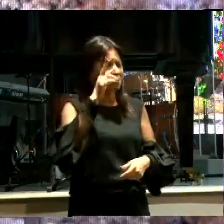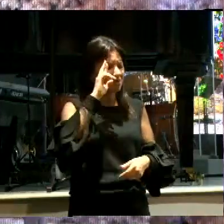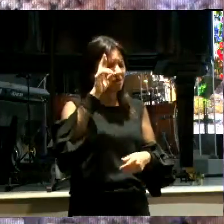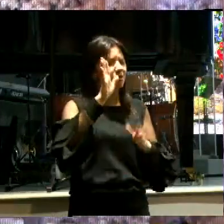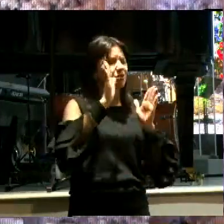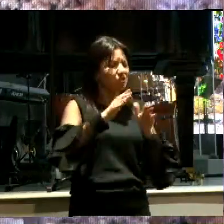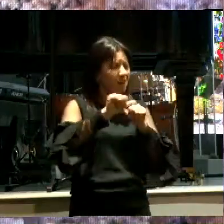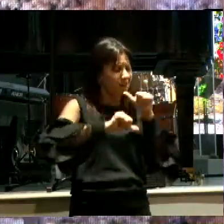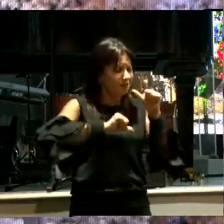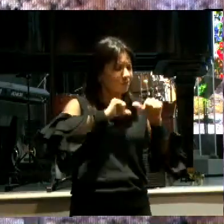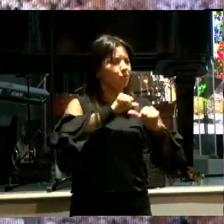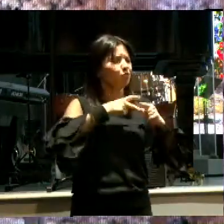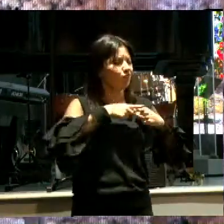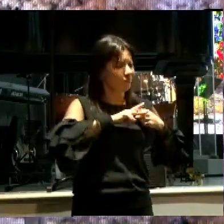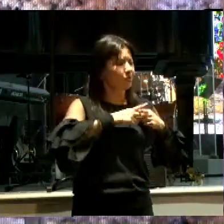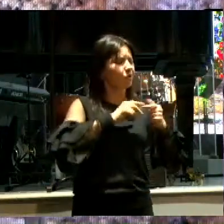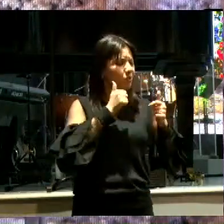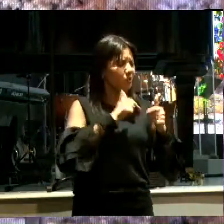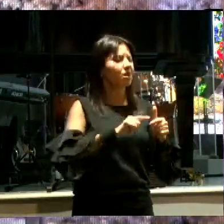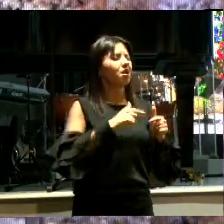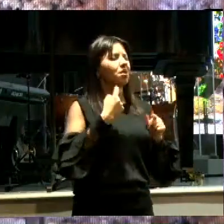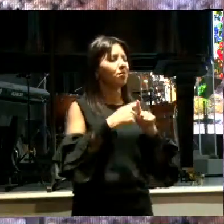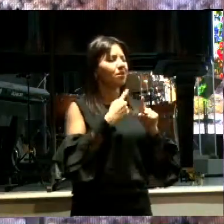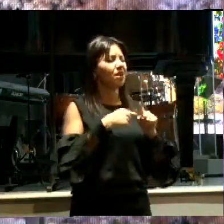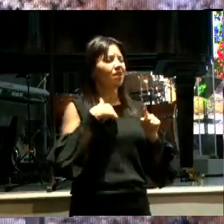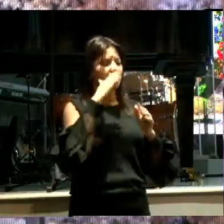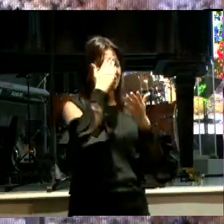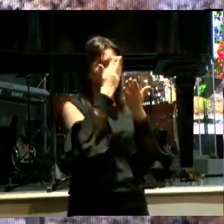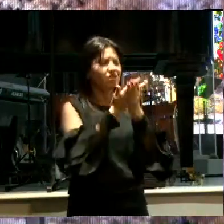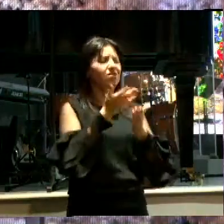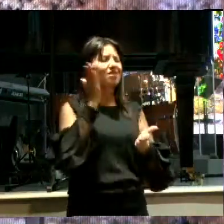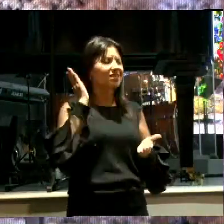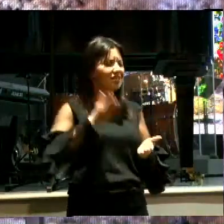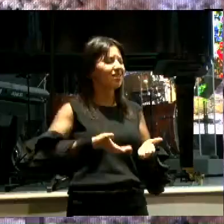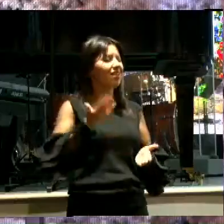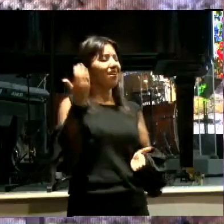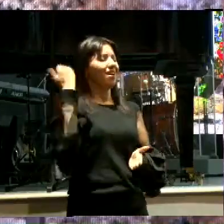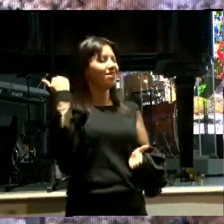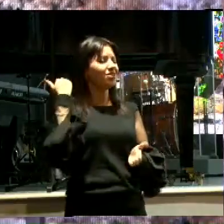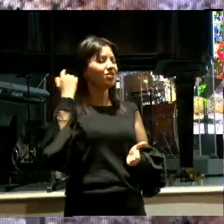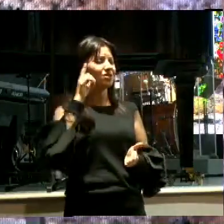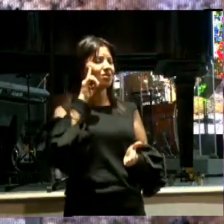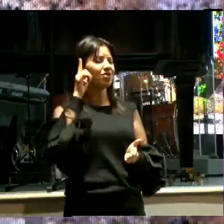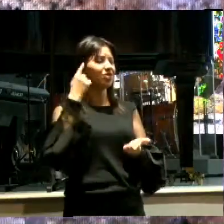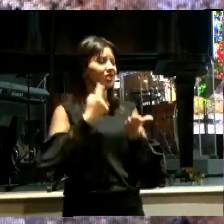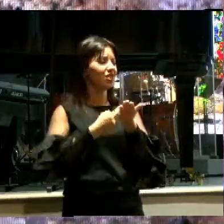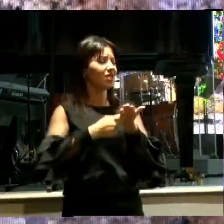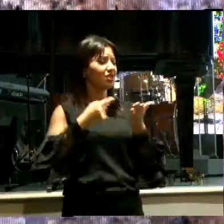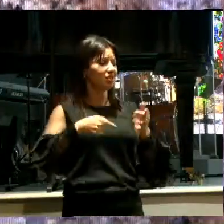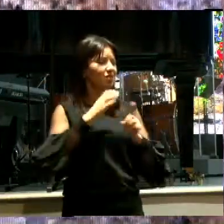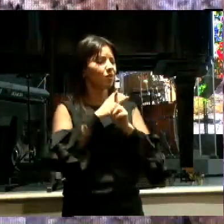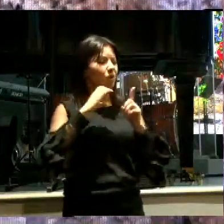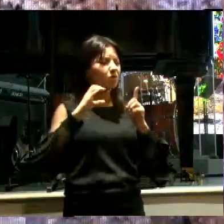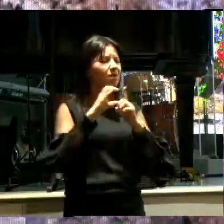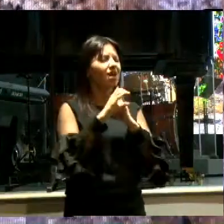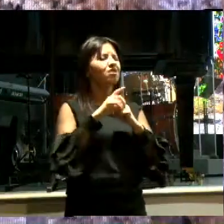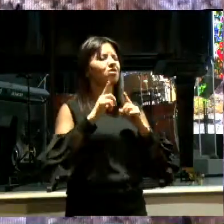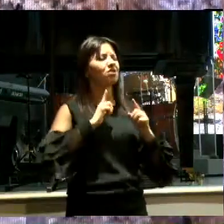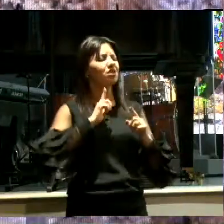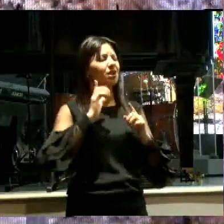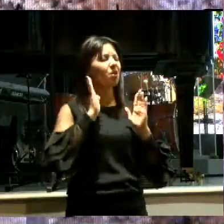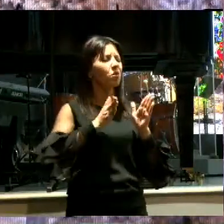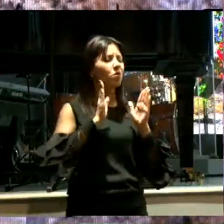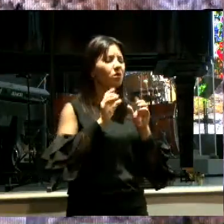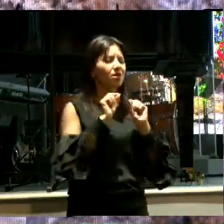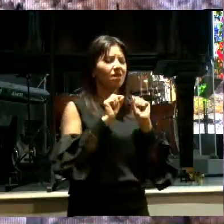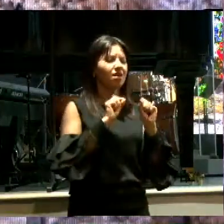feito trabalhos de oração, já bem antes de chegar esse dia. Mas hoje é o dia que o Senhor